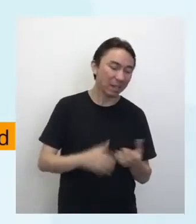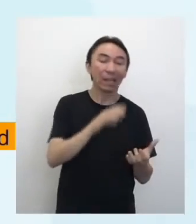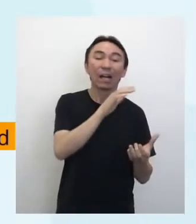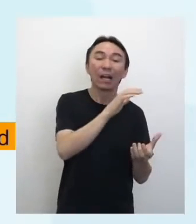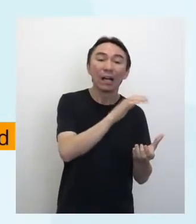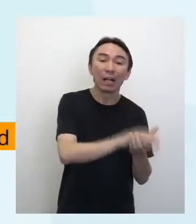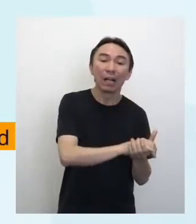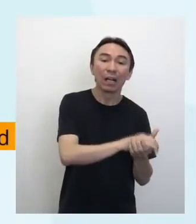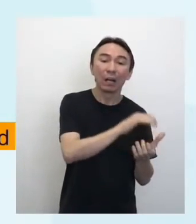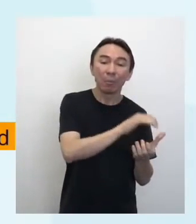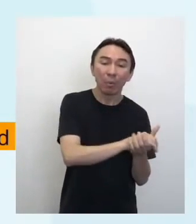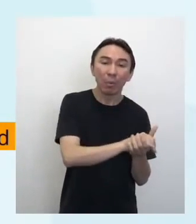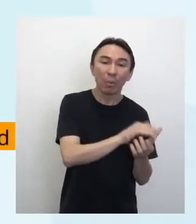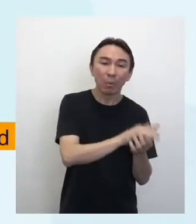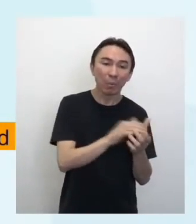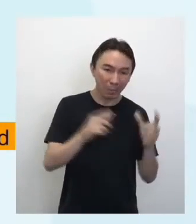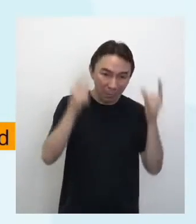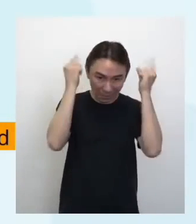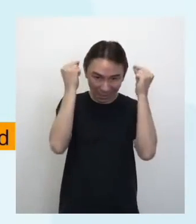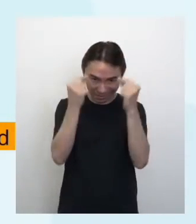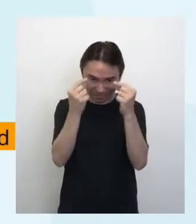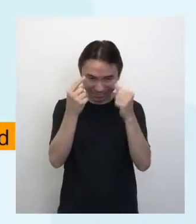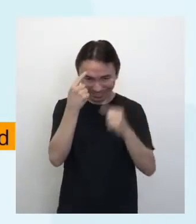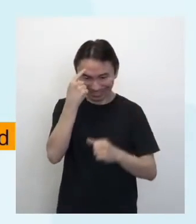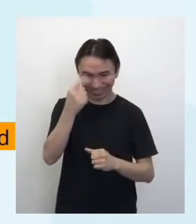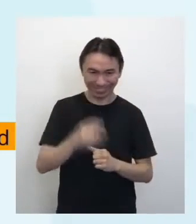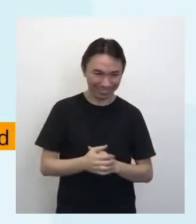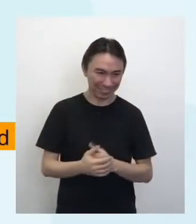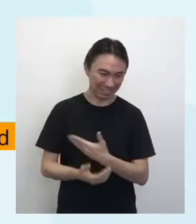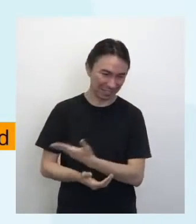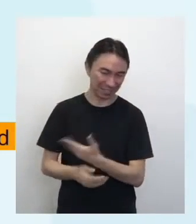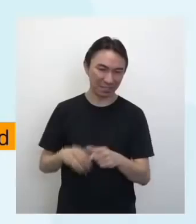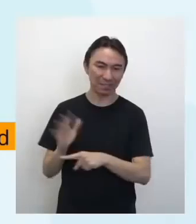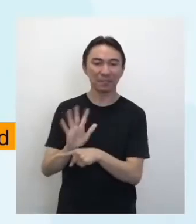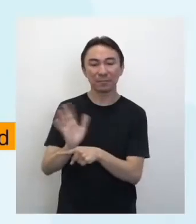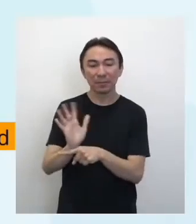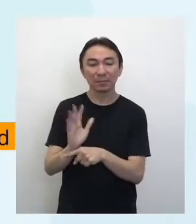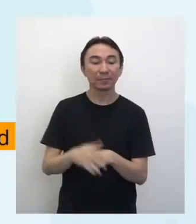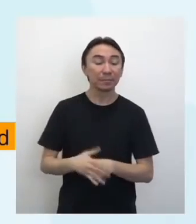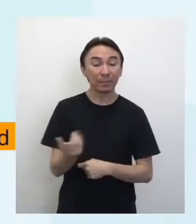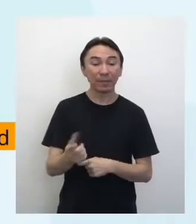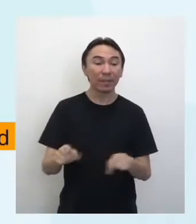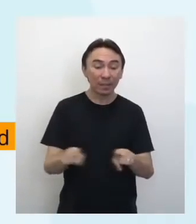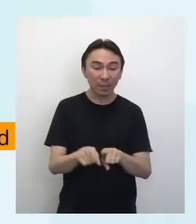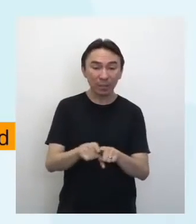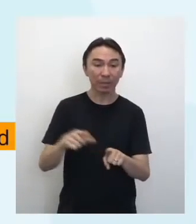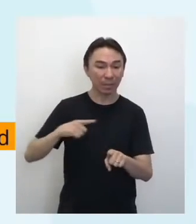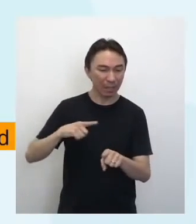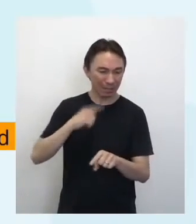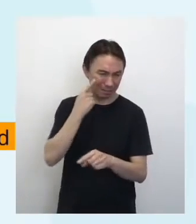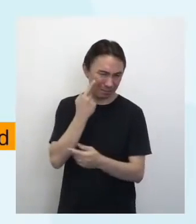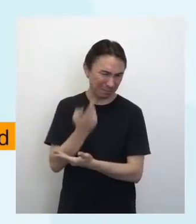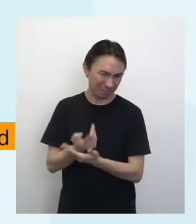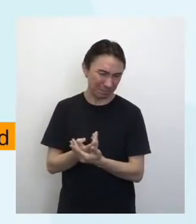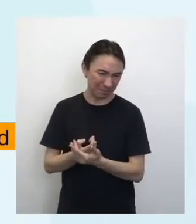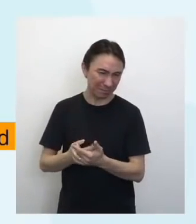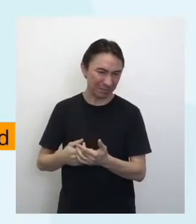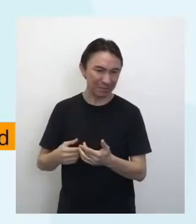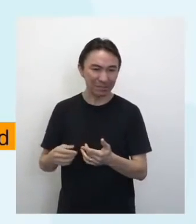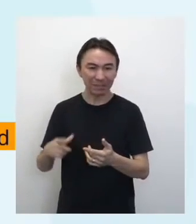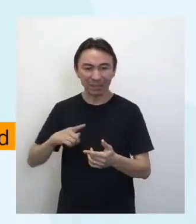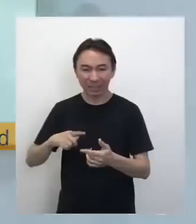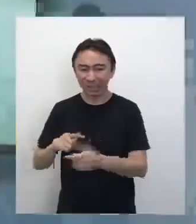do os direitos autorais também tem um probleminha aí também que a gente vai de tempo de corrigir porque assim existe uma